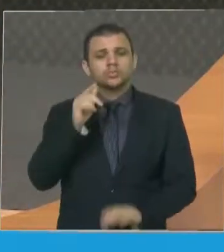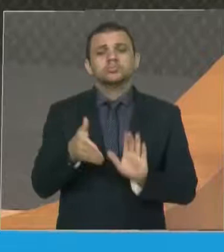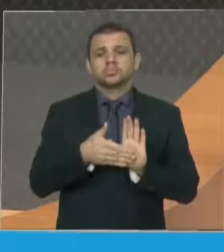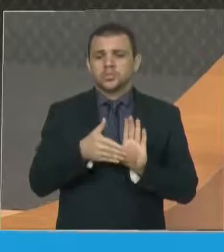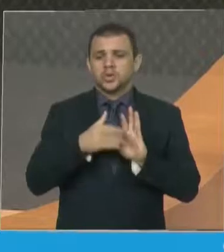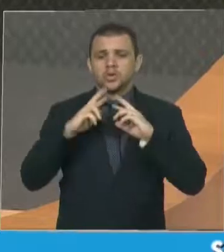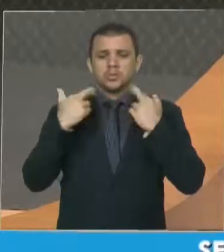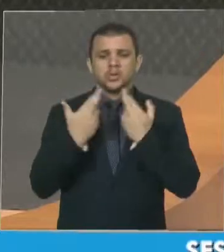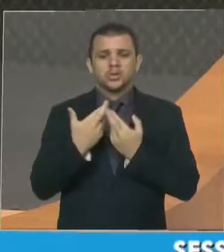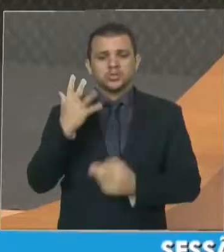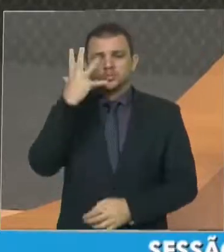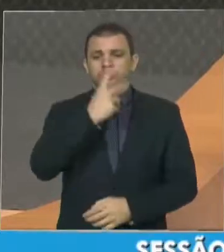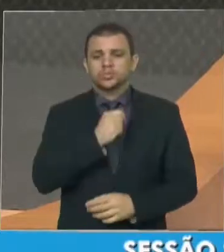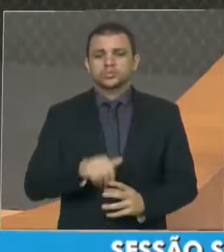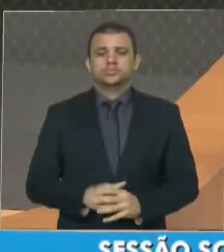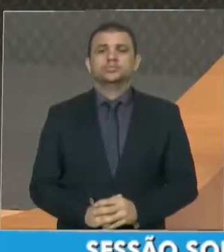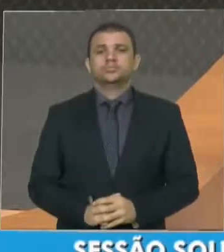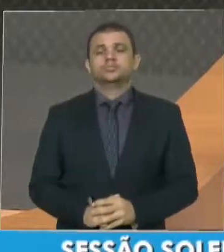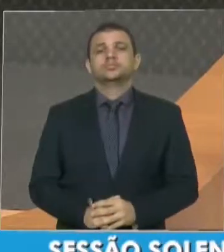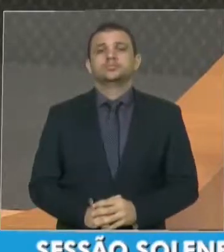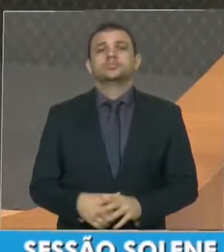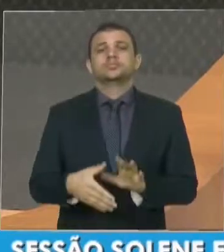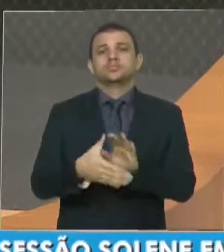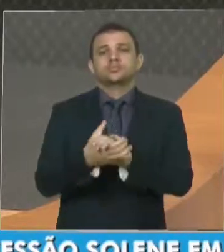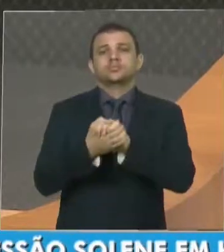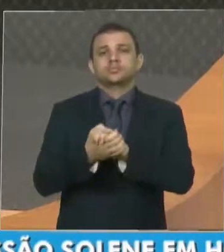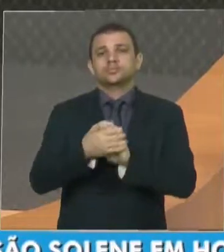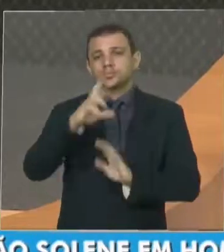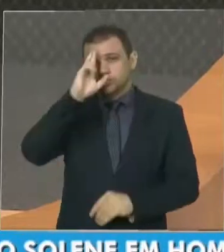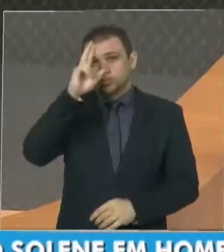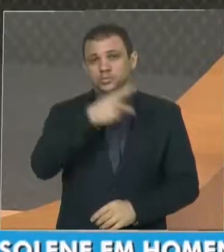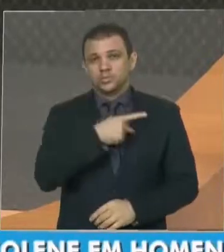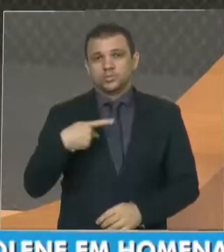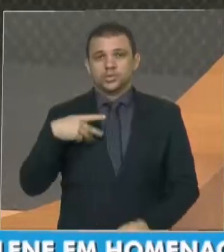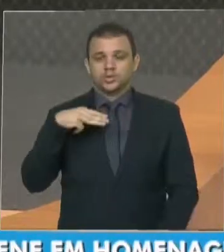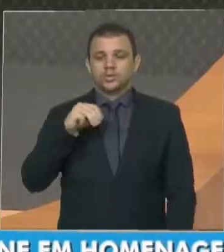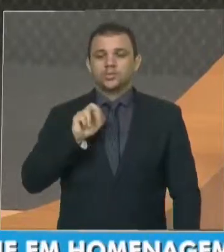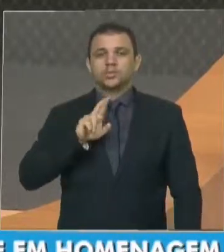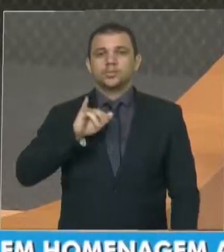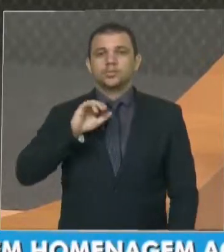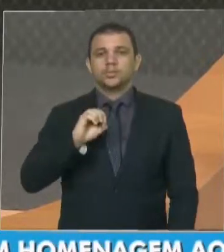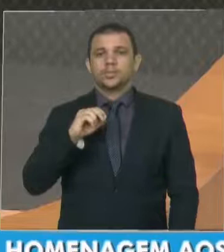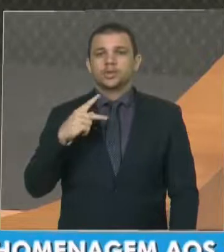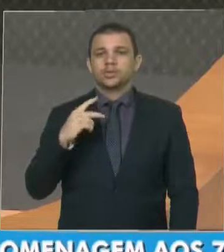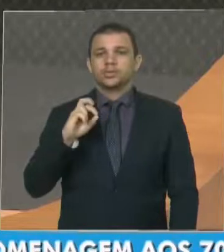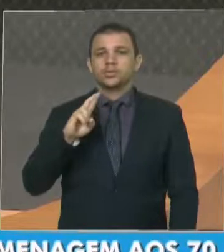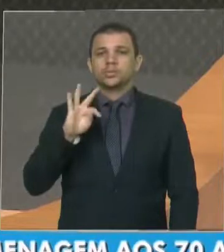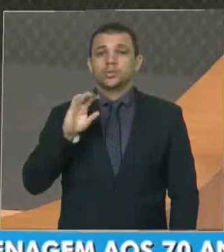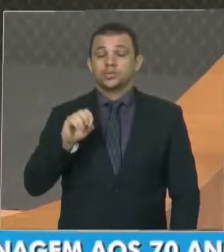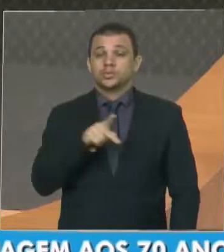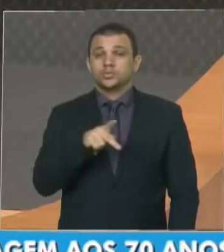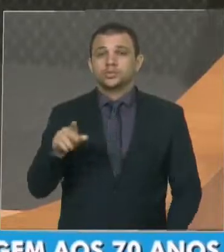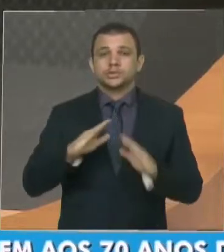pastor Mário Porto, presidente da igreja Comunidade Vida. Ele é